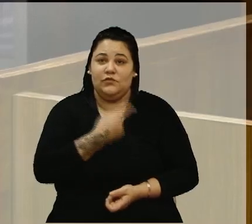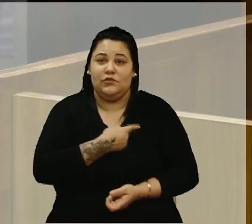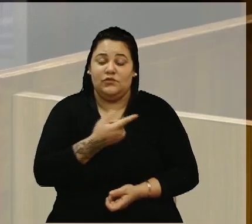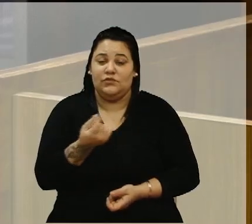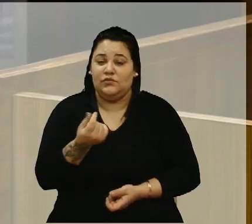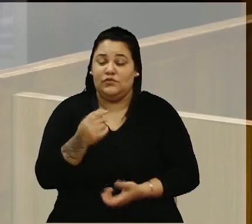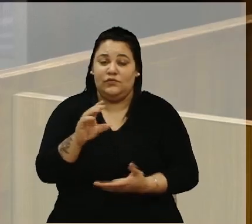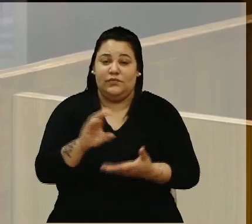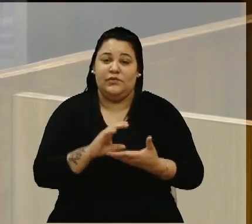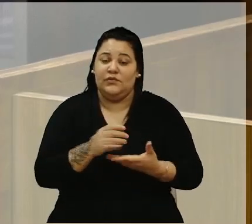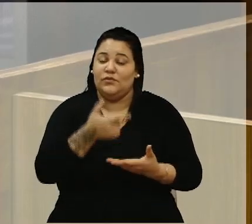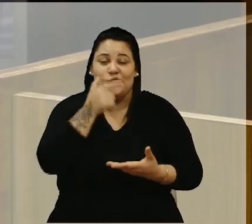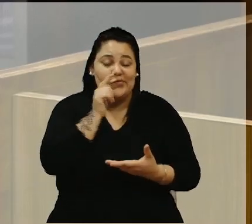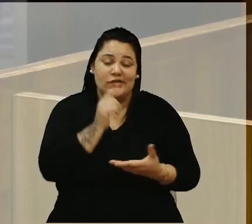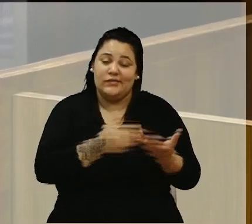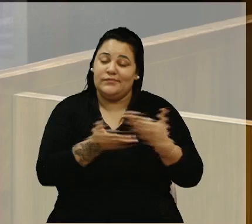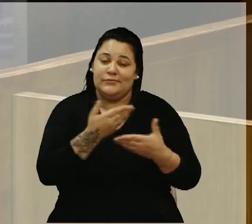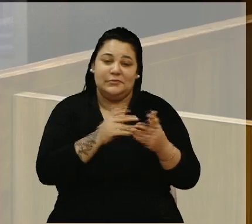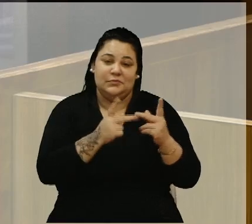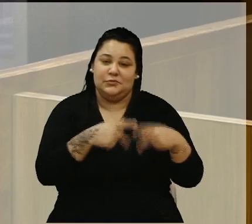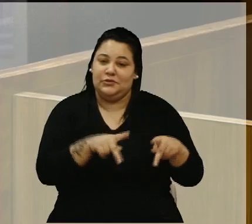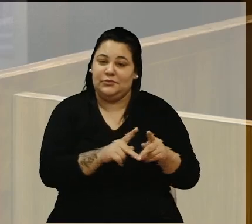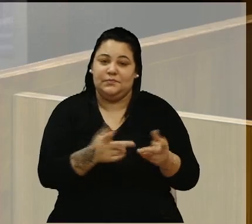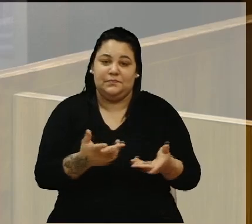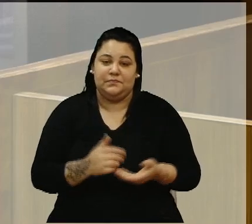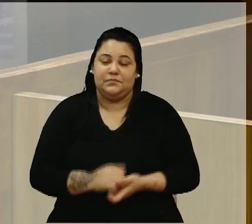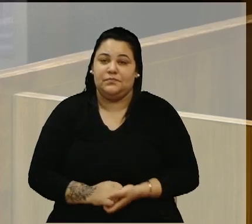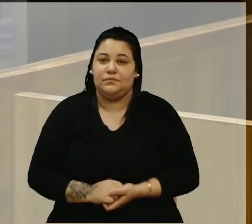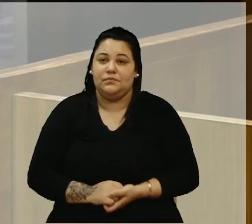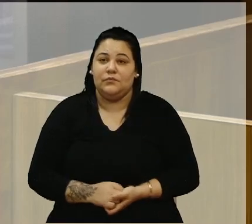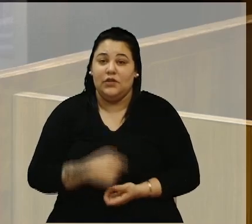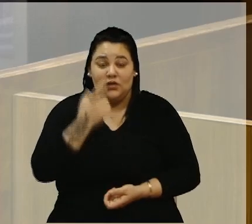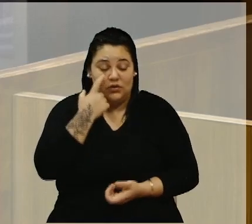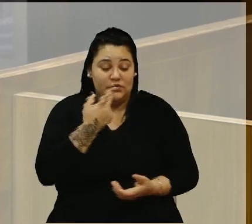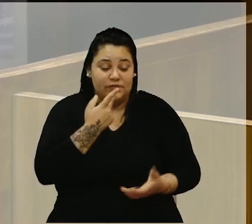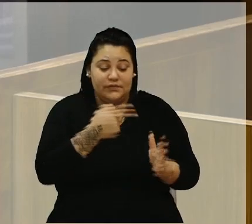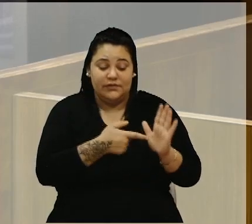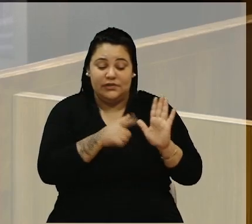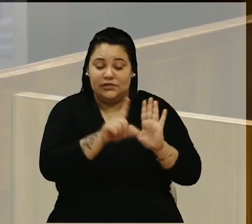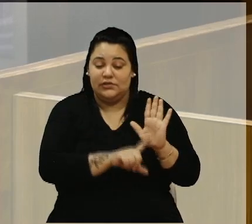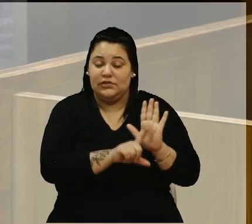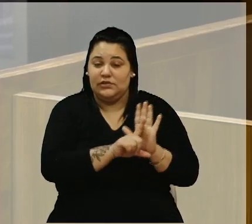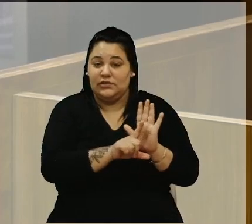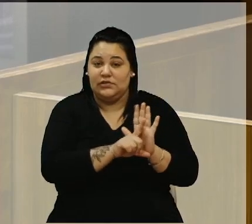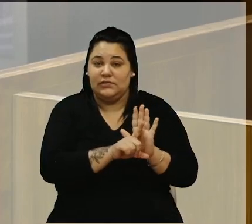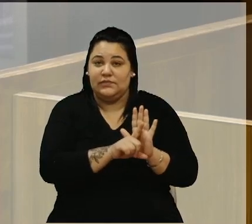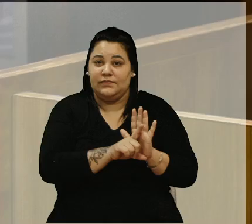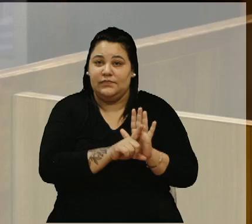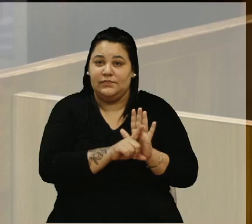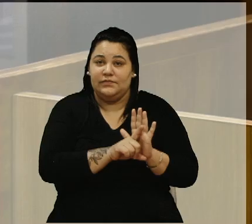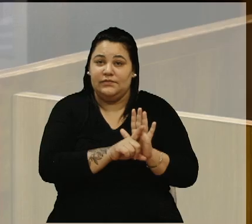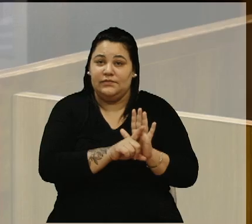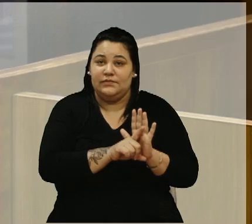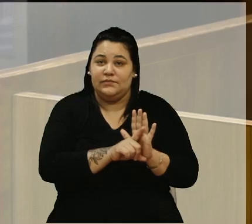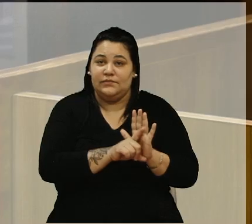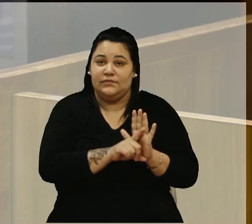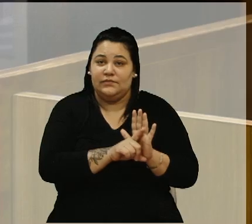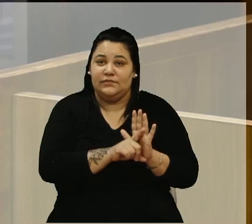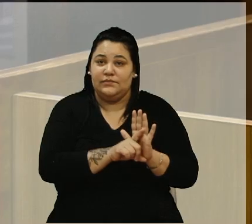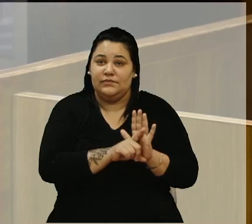atender a população. Olha o que diz na lei: captação de recursos por meio de